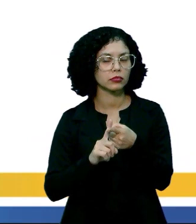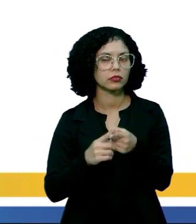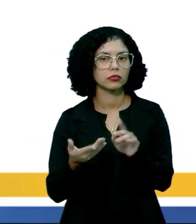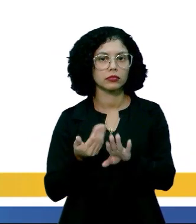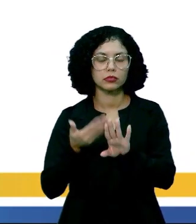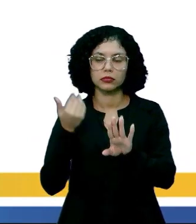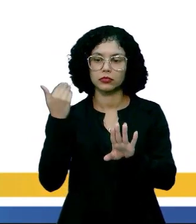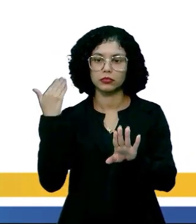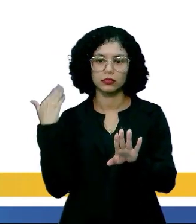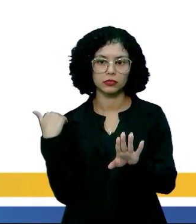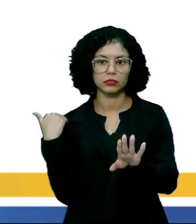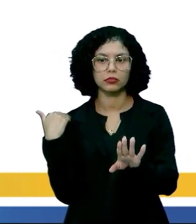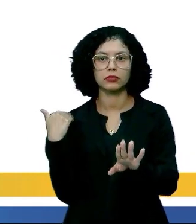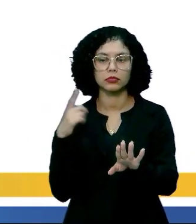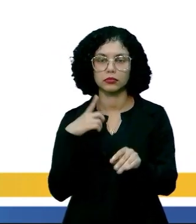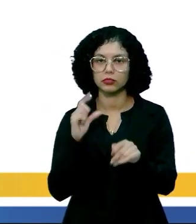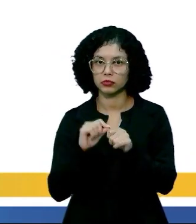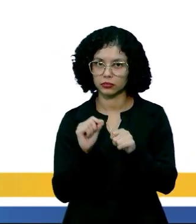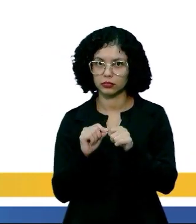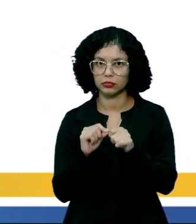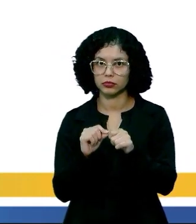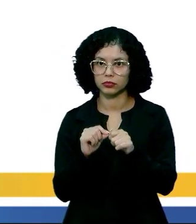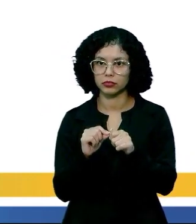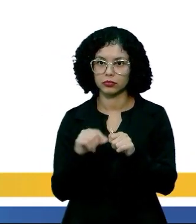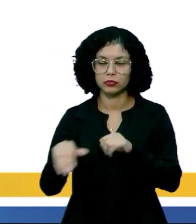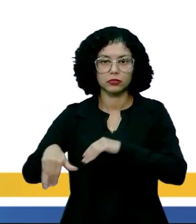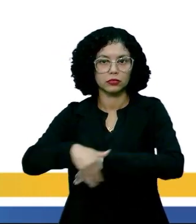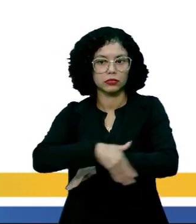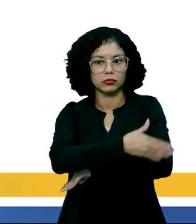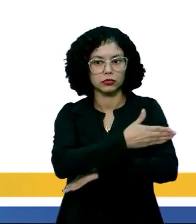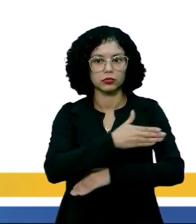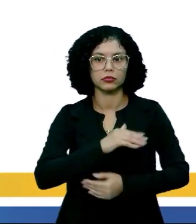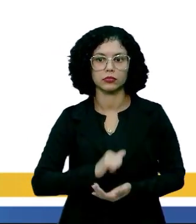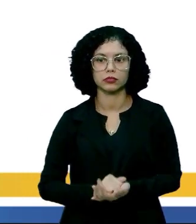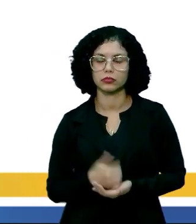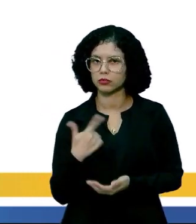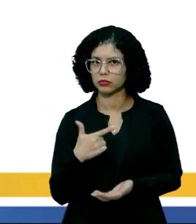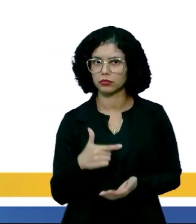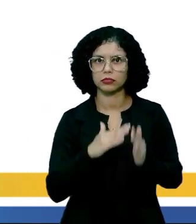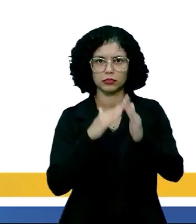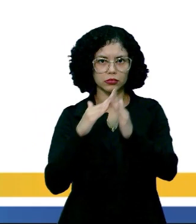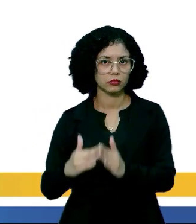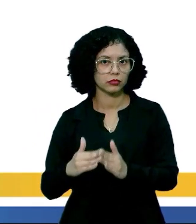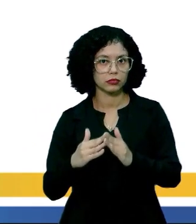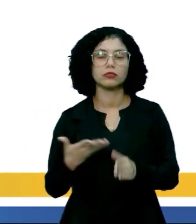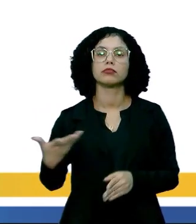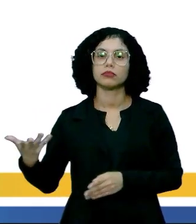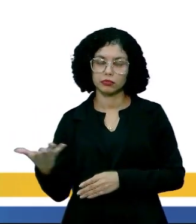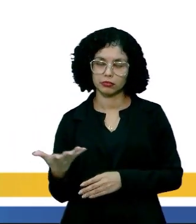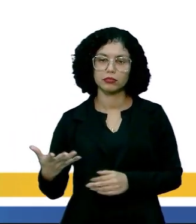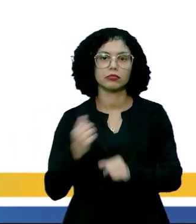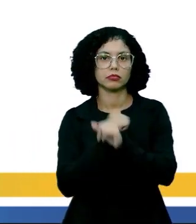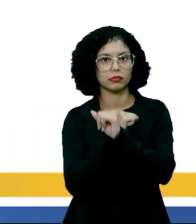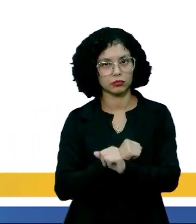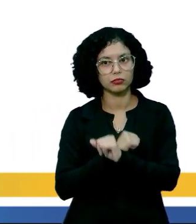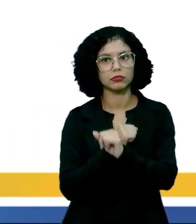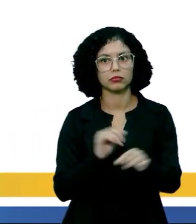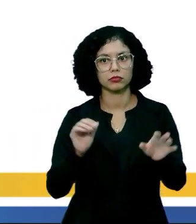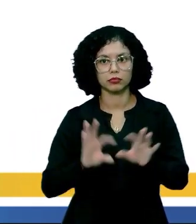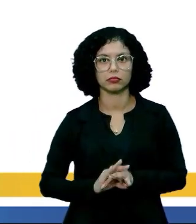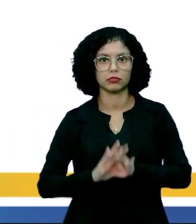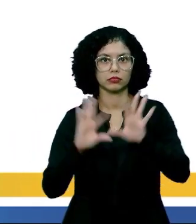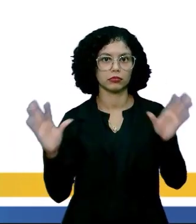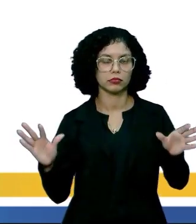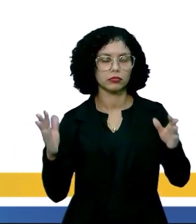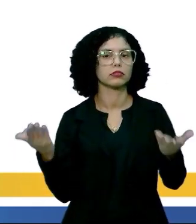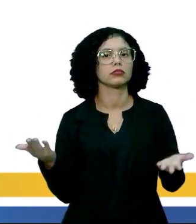época, quem fazia isso, quem perambulava pelas ruas e quem não tinha onde morar, basicamente eram os escravos